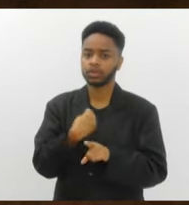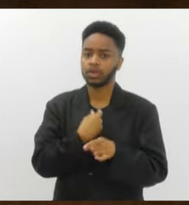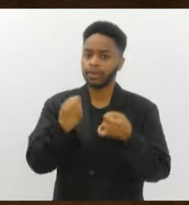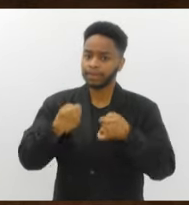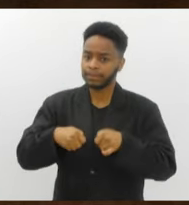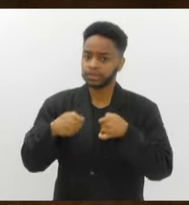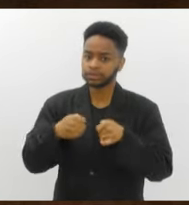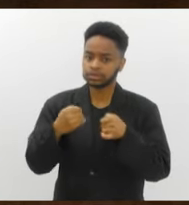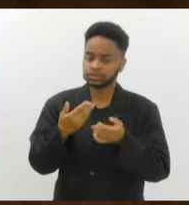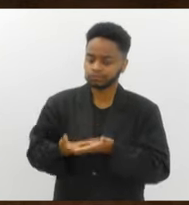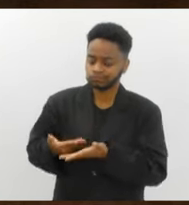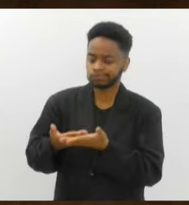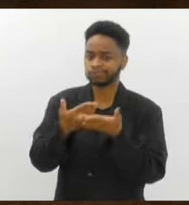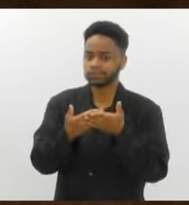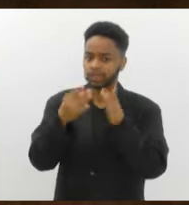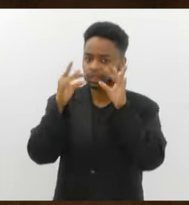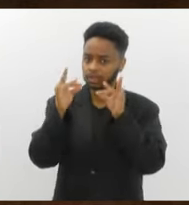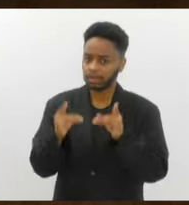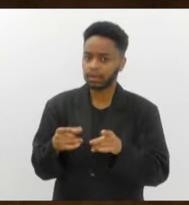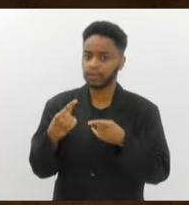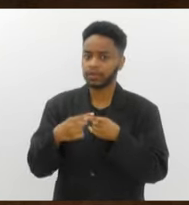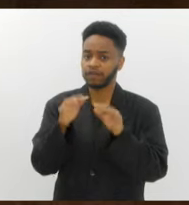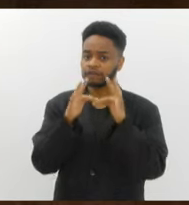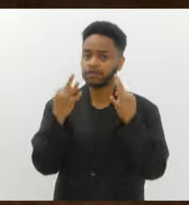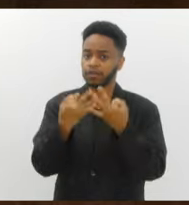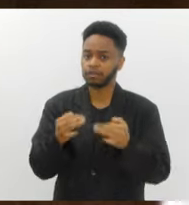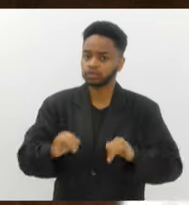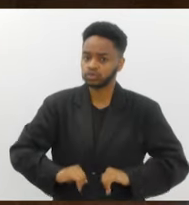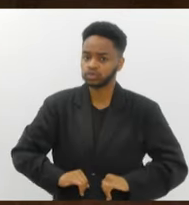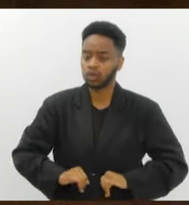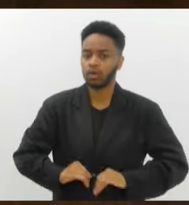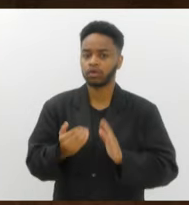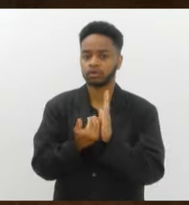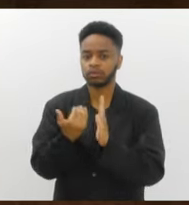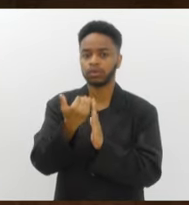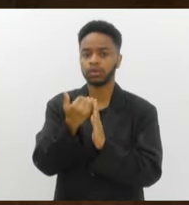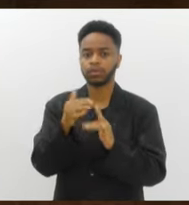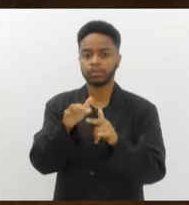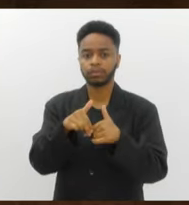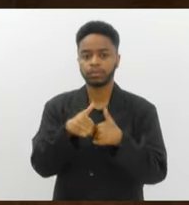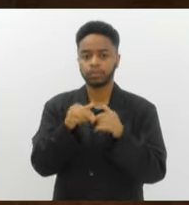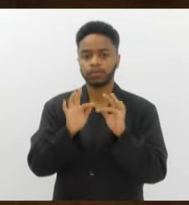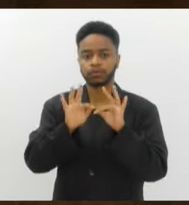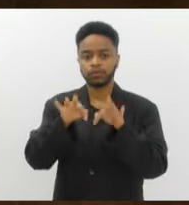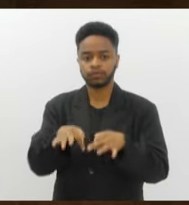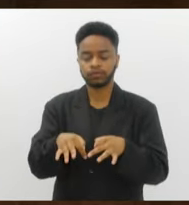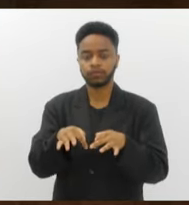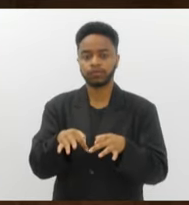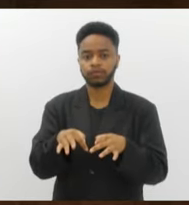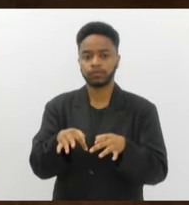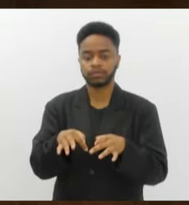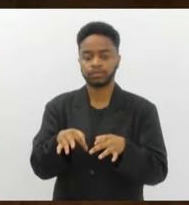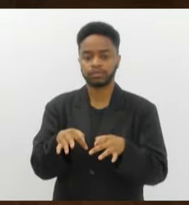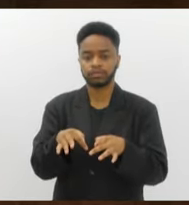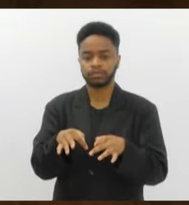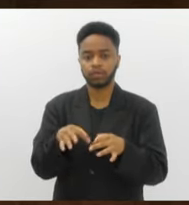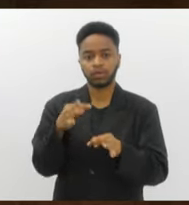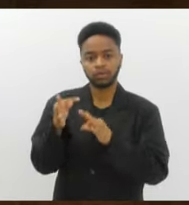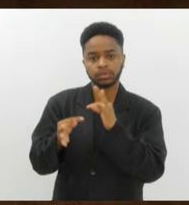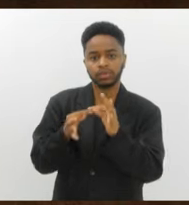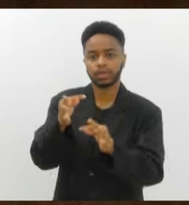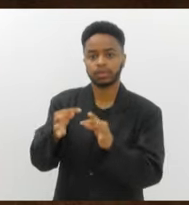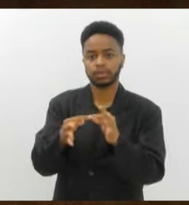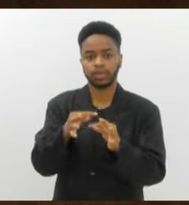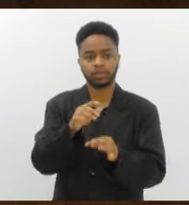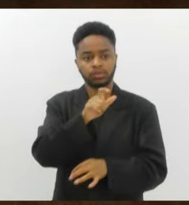debruçar com todo cuidado. Pais e mães estão sofrendo com o término dos tratamentos dos